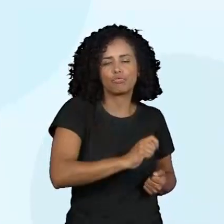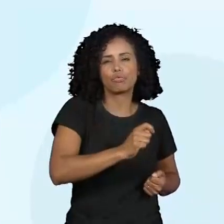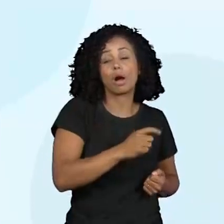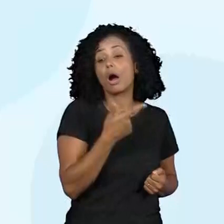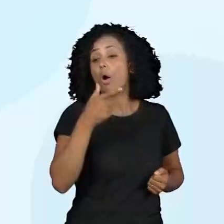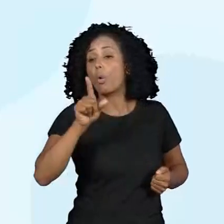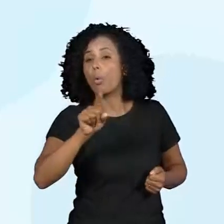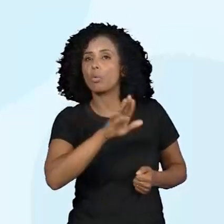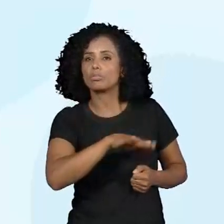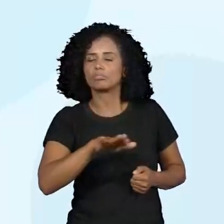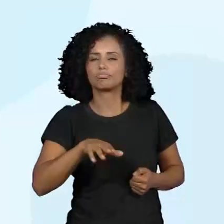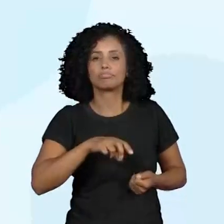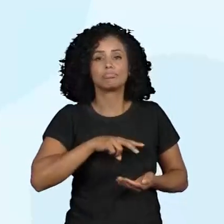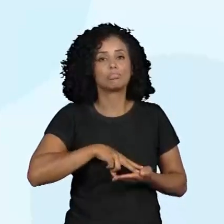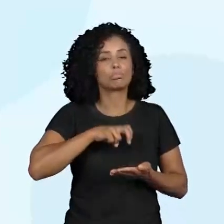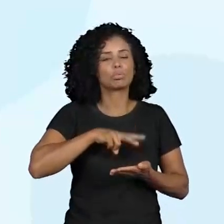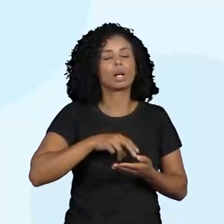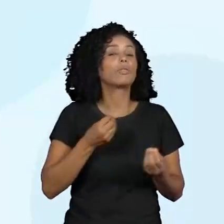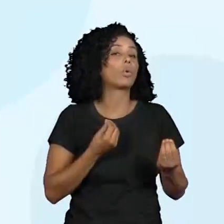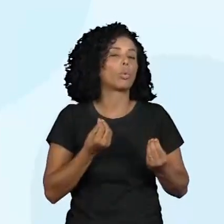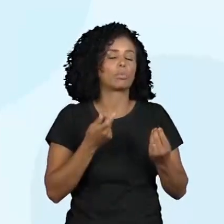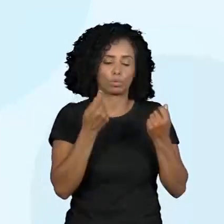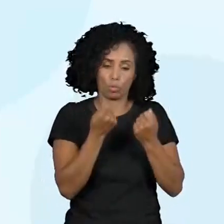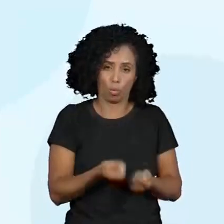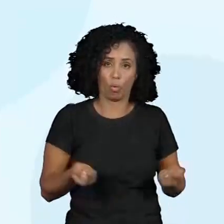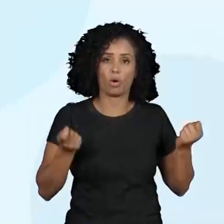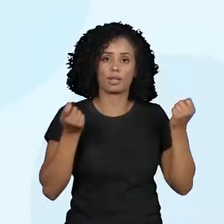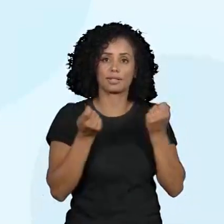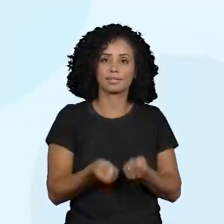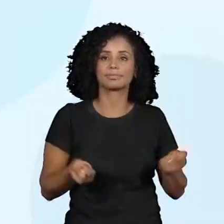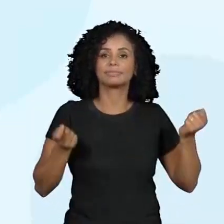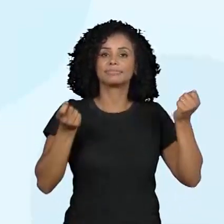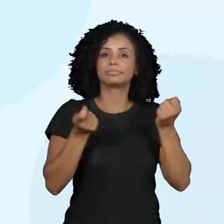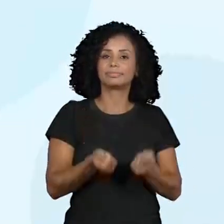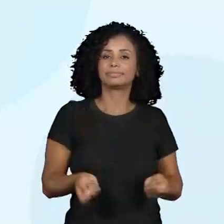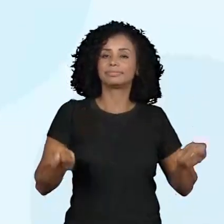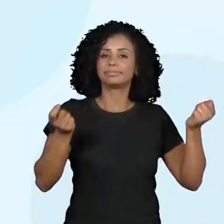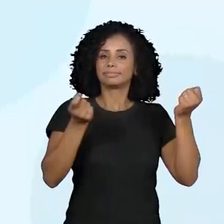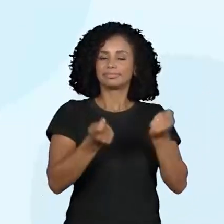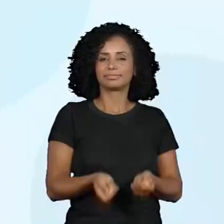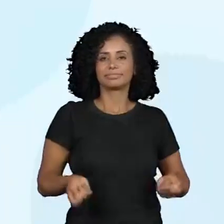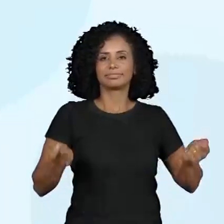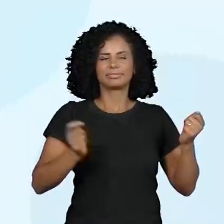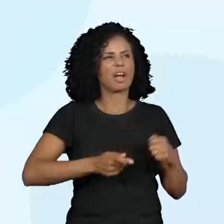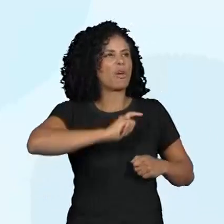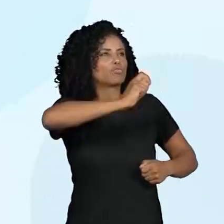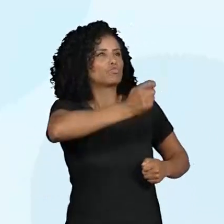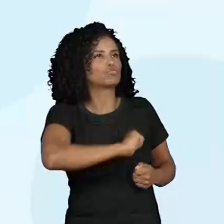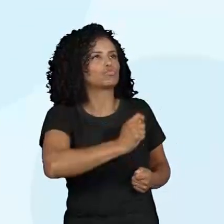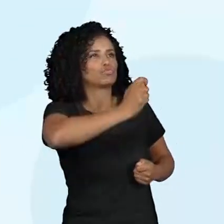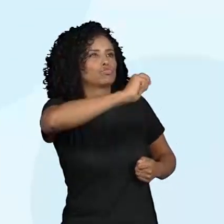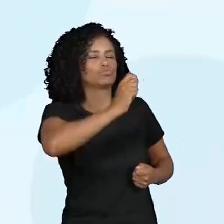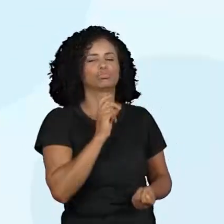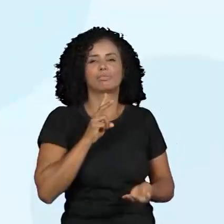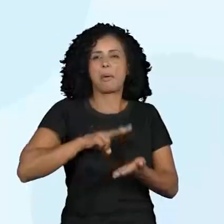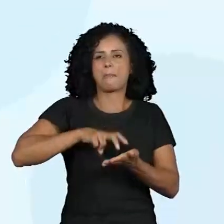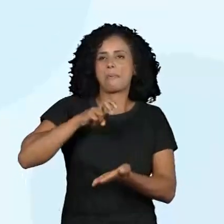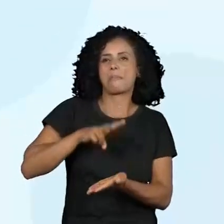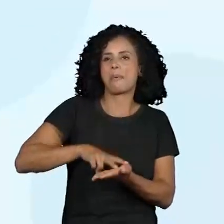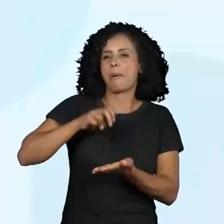pulava corda e ainda existia crianças que